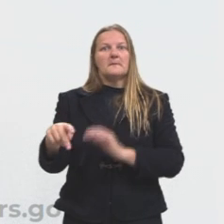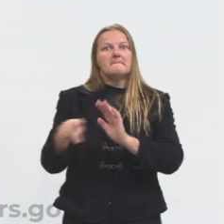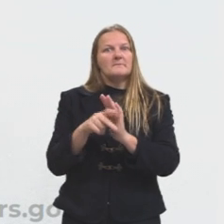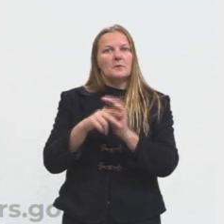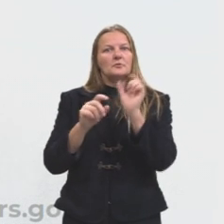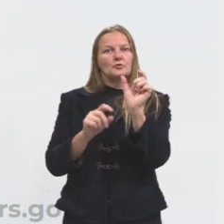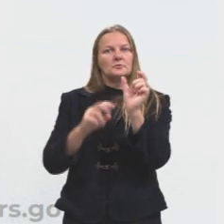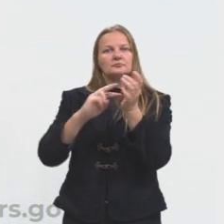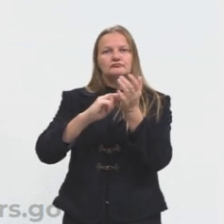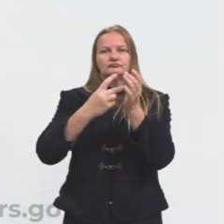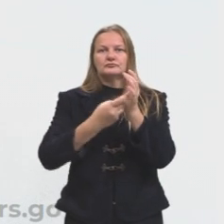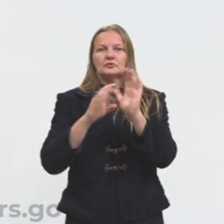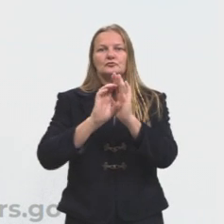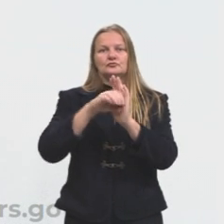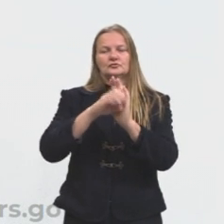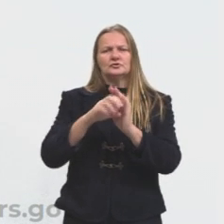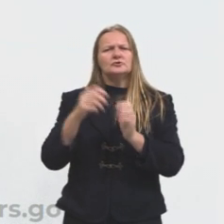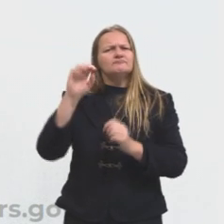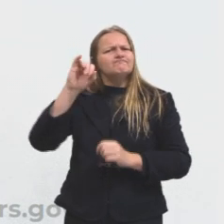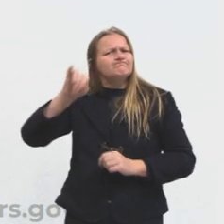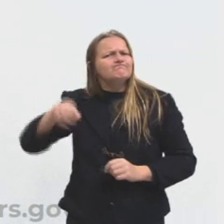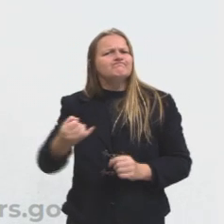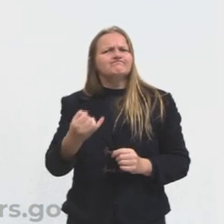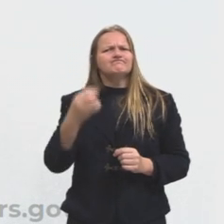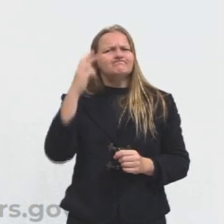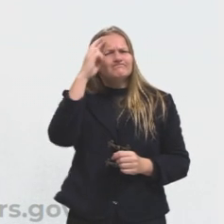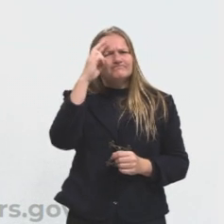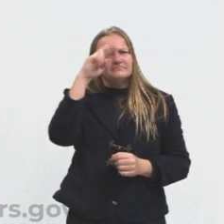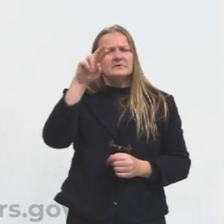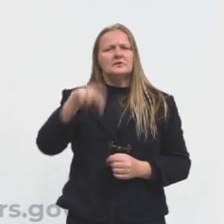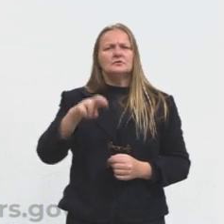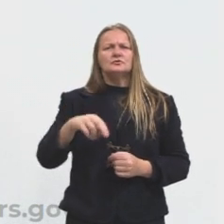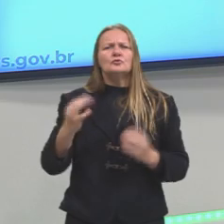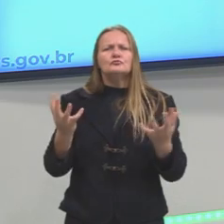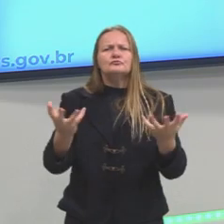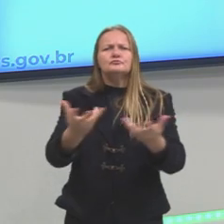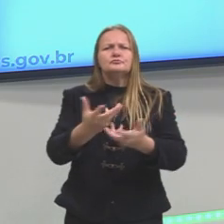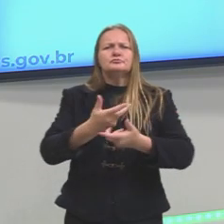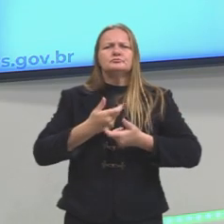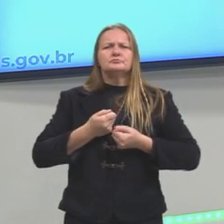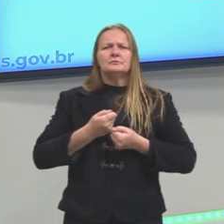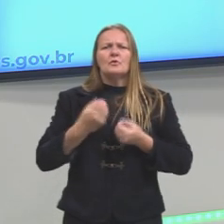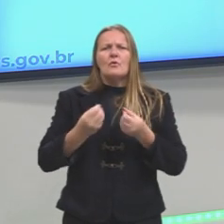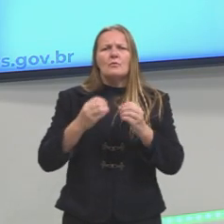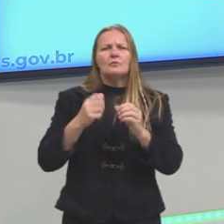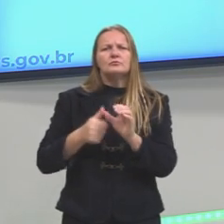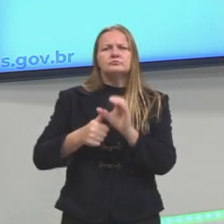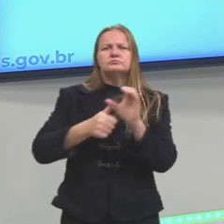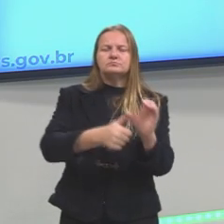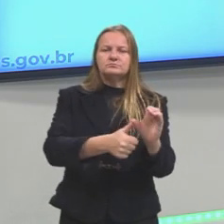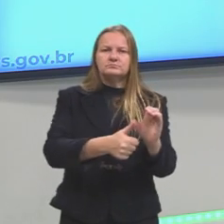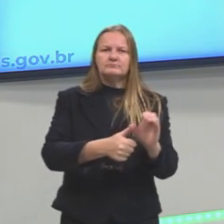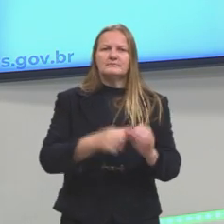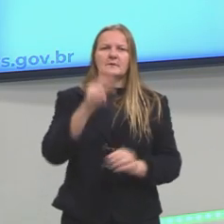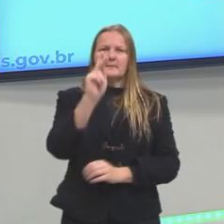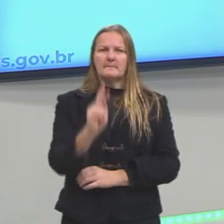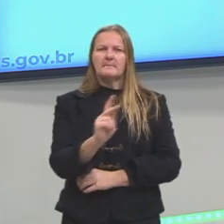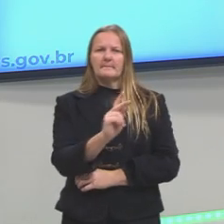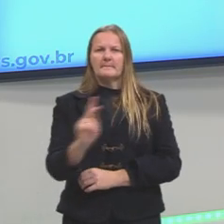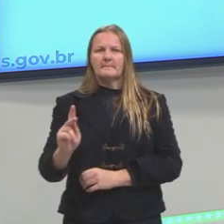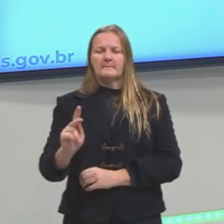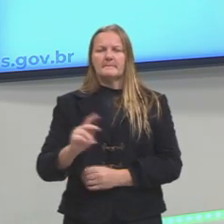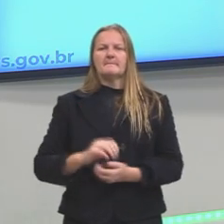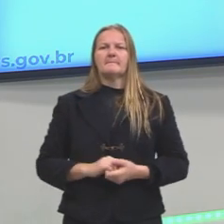buscam argumentos Racionais para convencer as pessoas do cristianismo os grandes padres da igreja